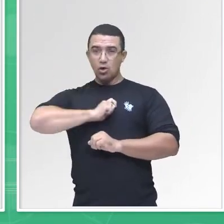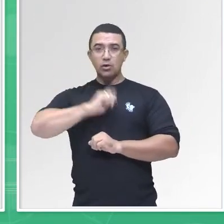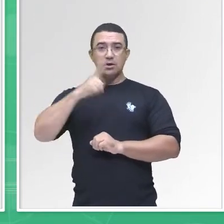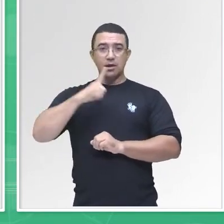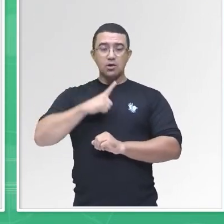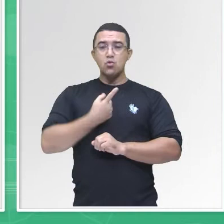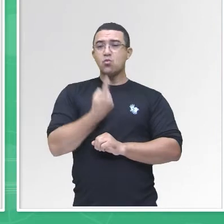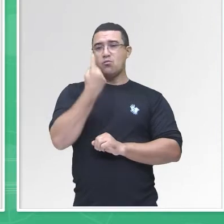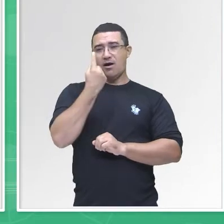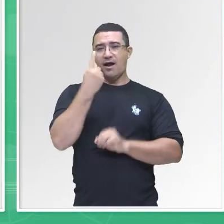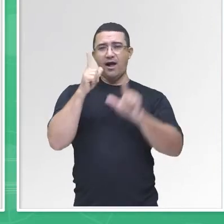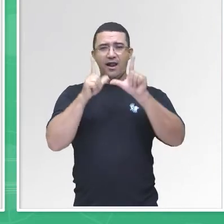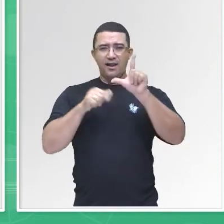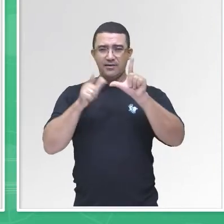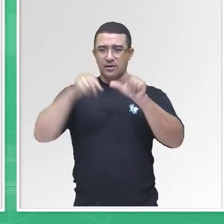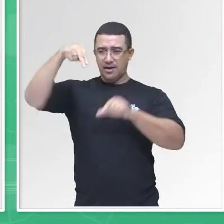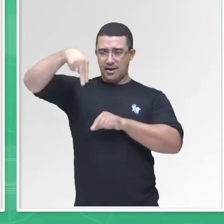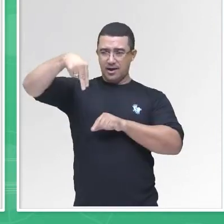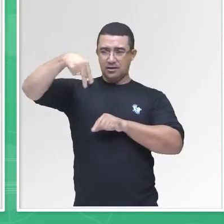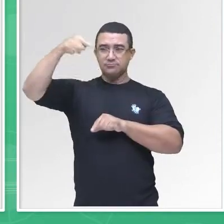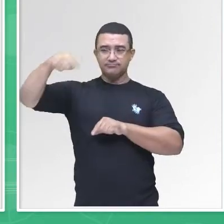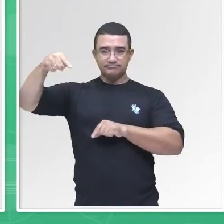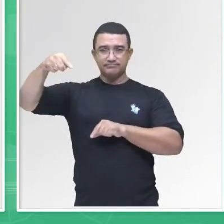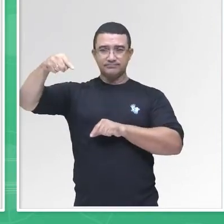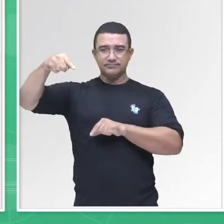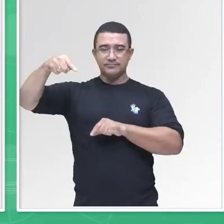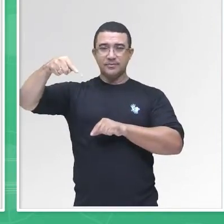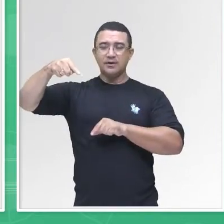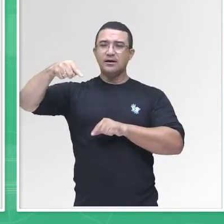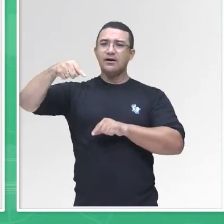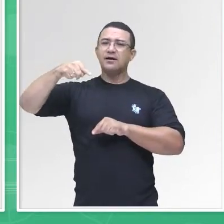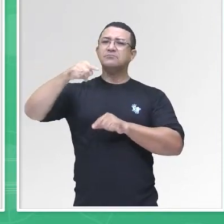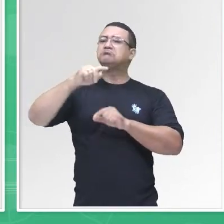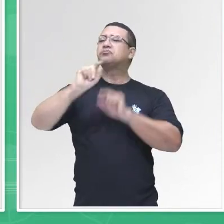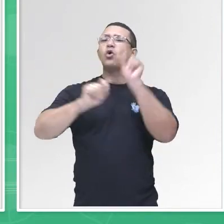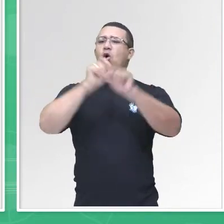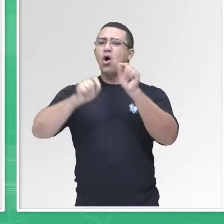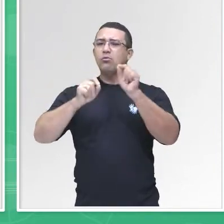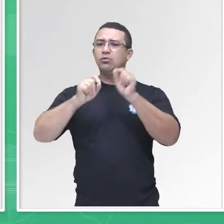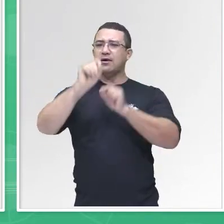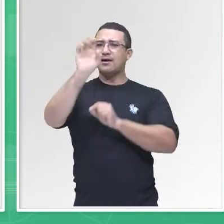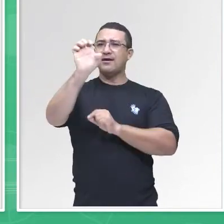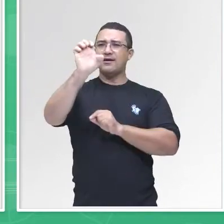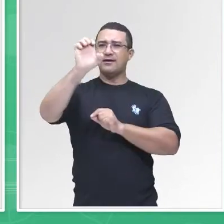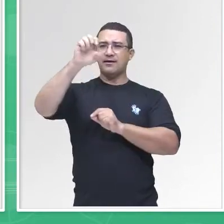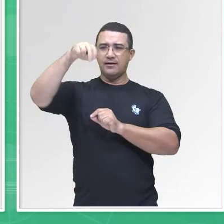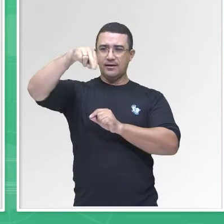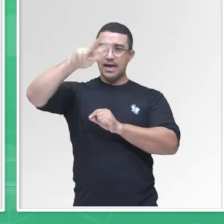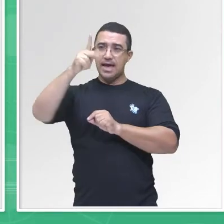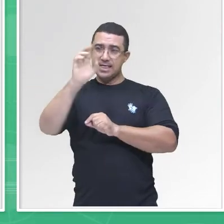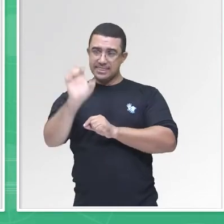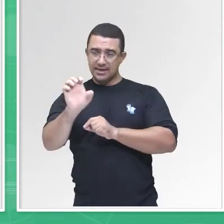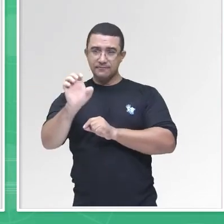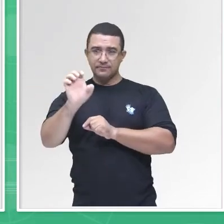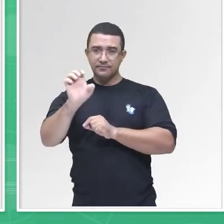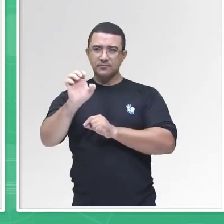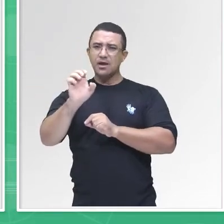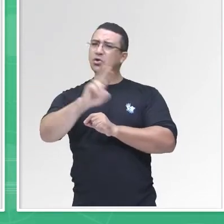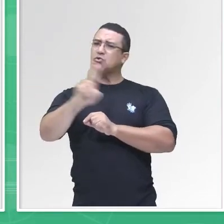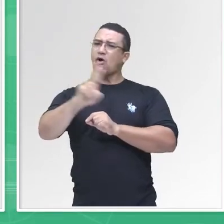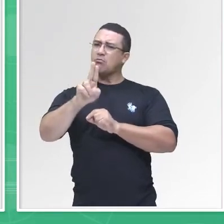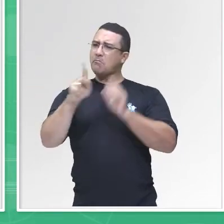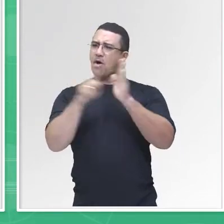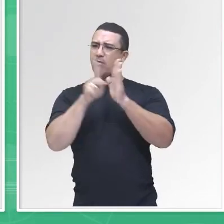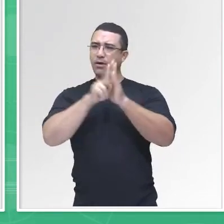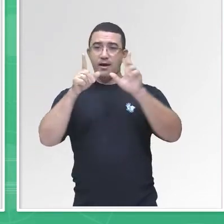aqui. N com o tio em cima. Nós vamos chamar isso aí de N. N, tá certo? E nós vamos fazer